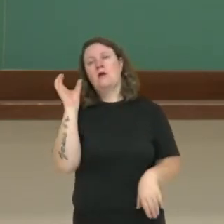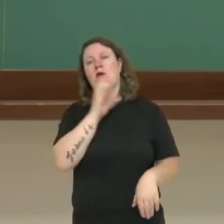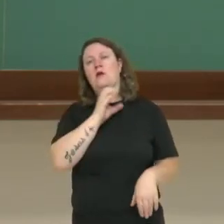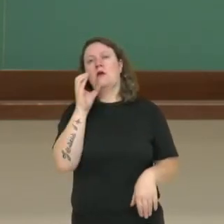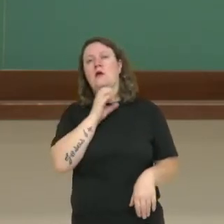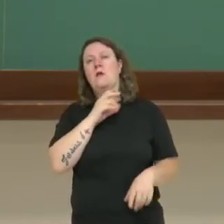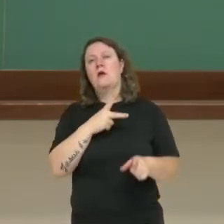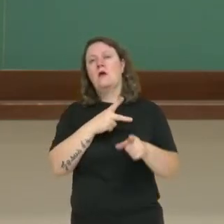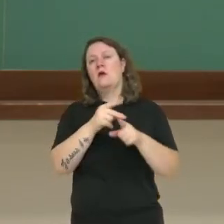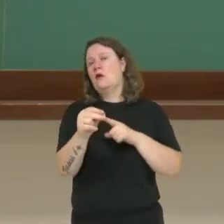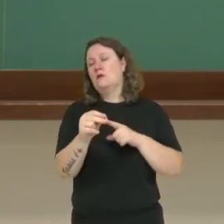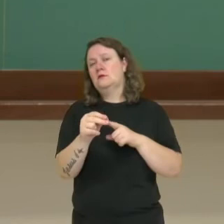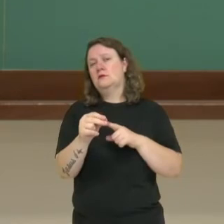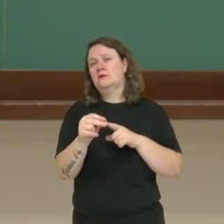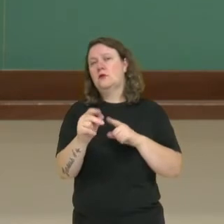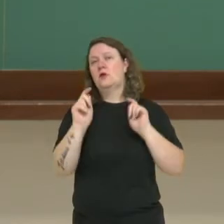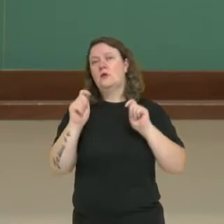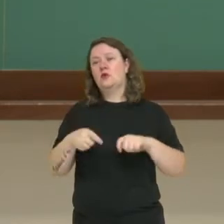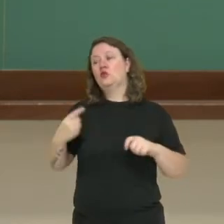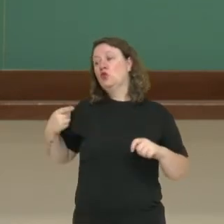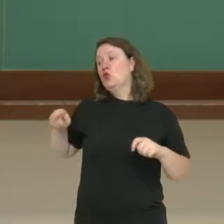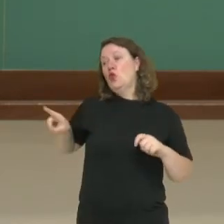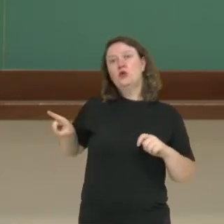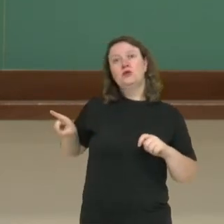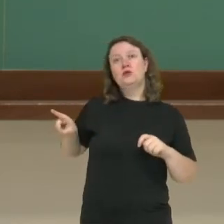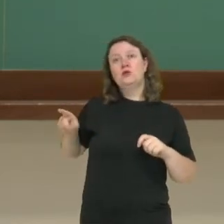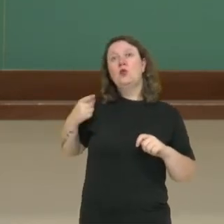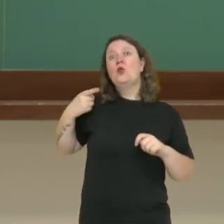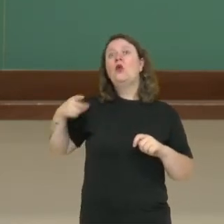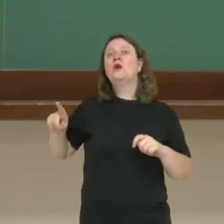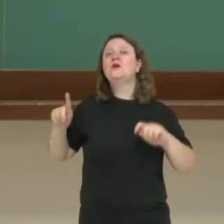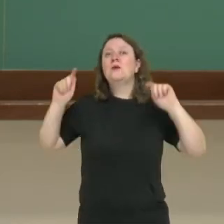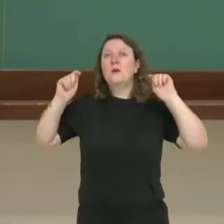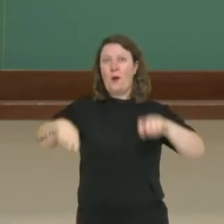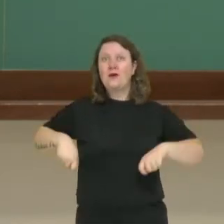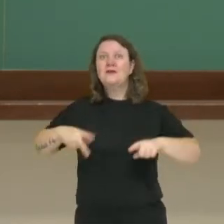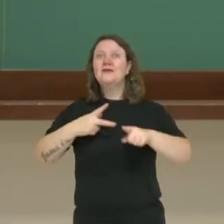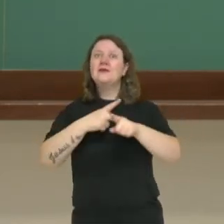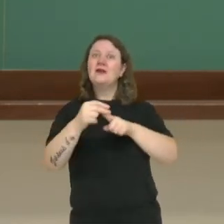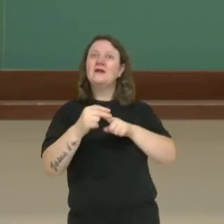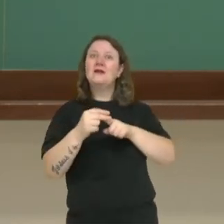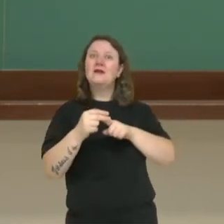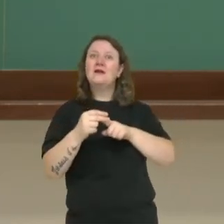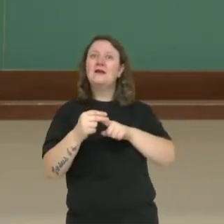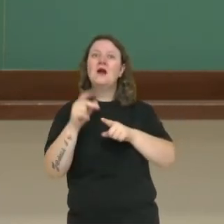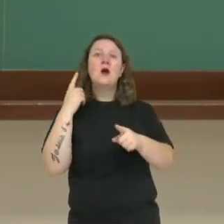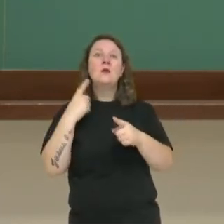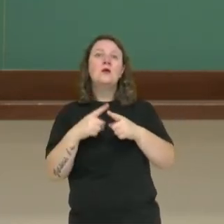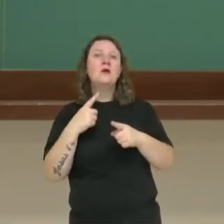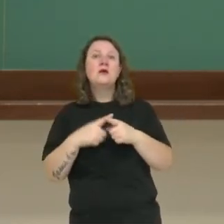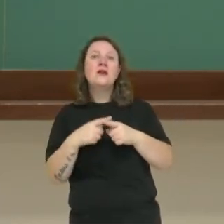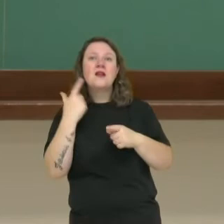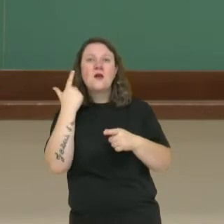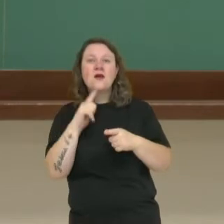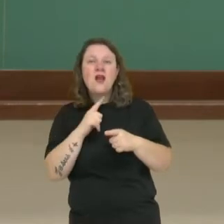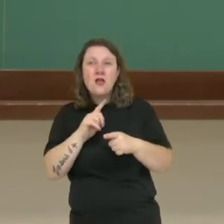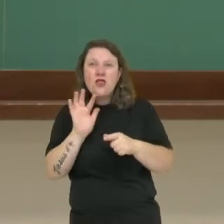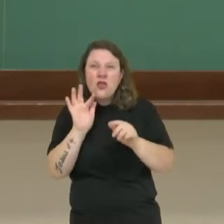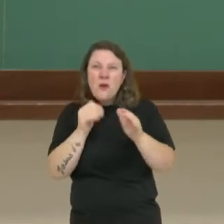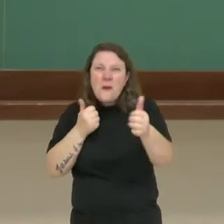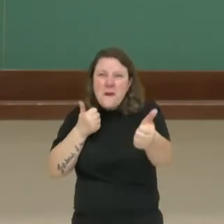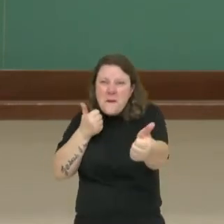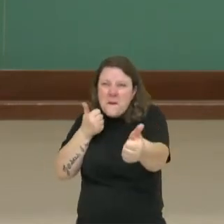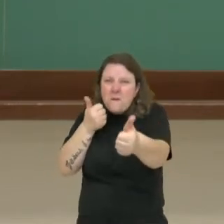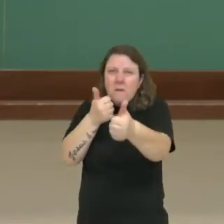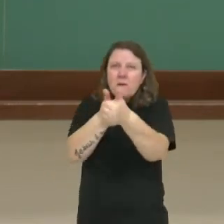prova. Então, pode ser que o último atleta que largue seja o que vença a prova, porque ele conseguiu fazer, no final, o tempo